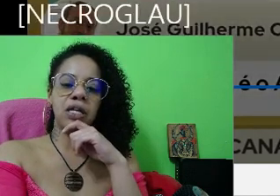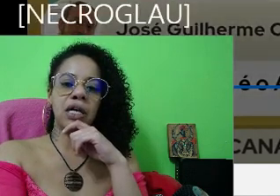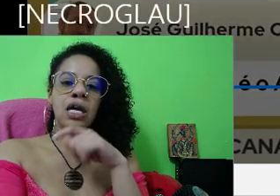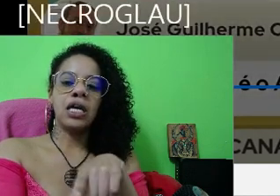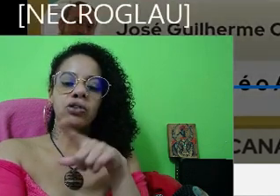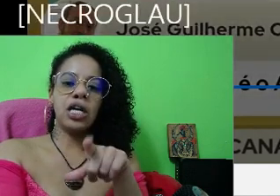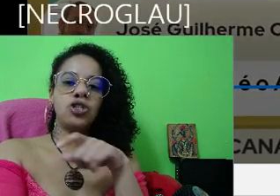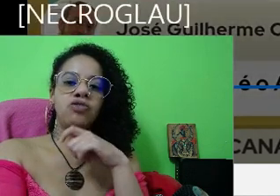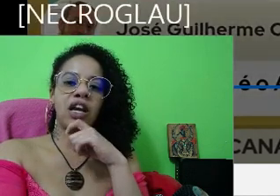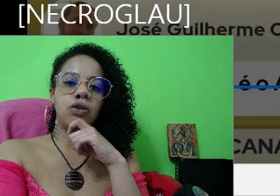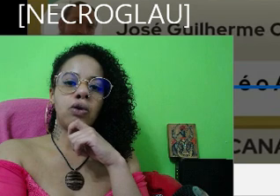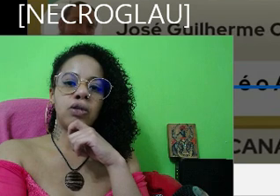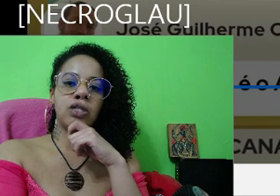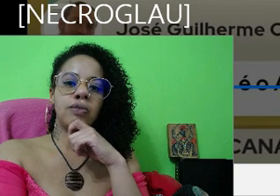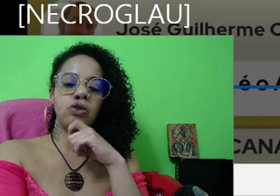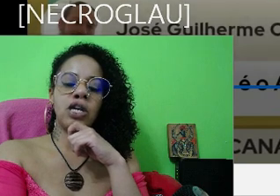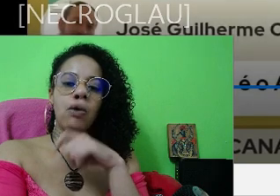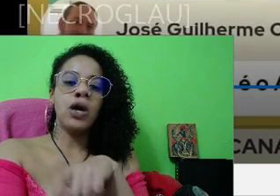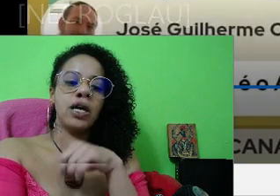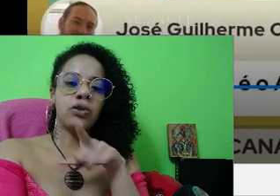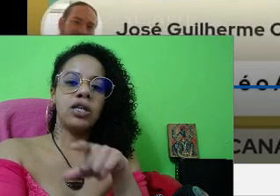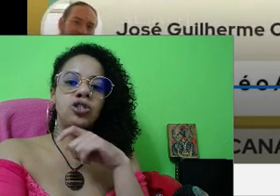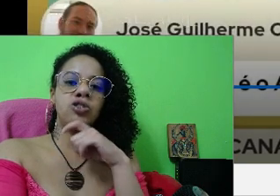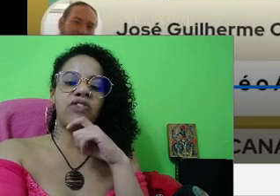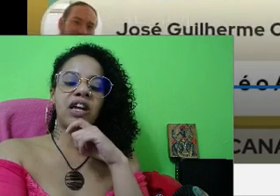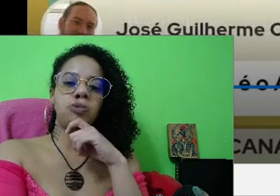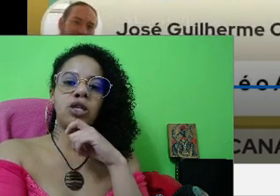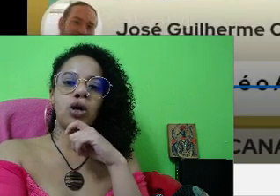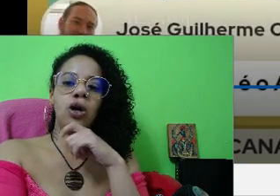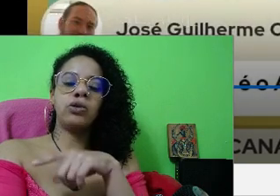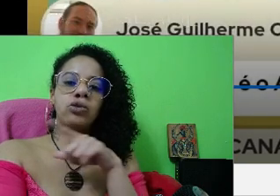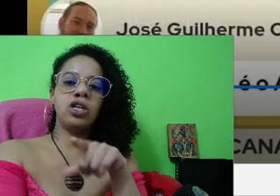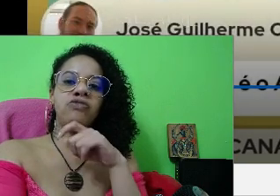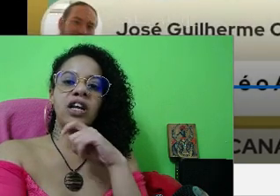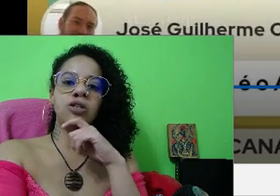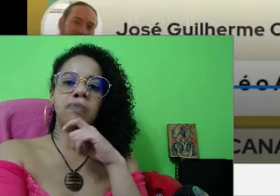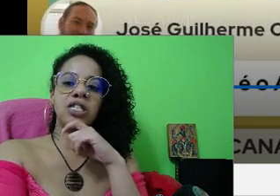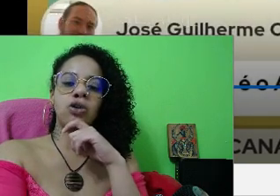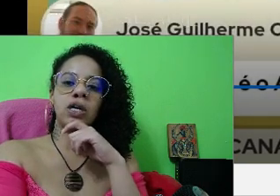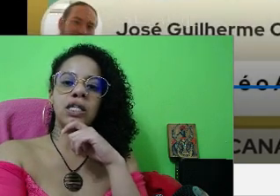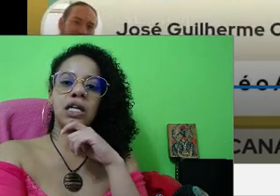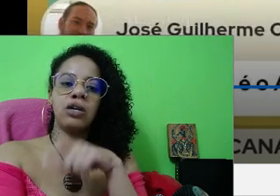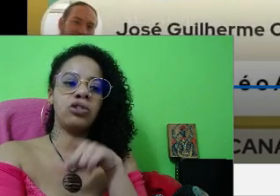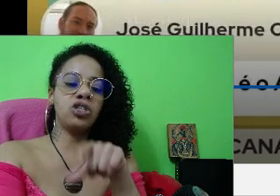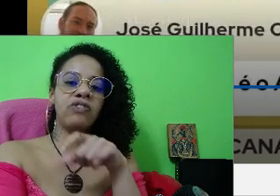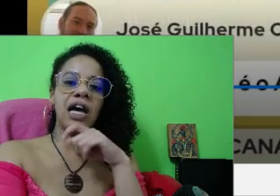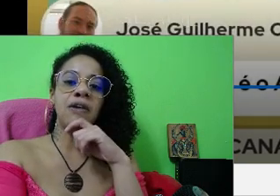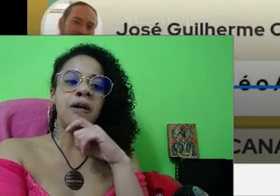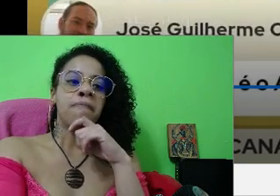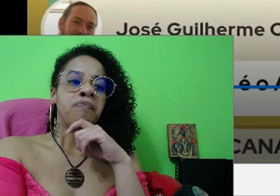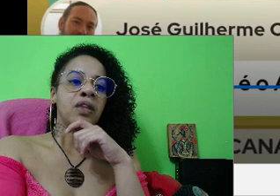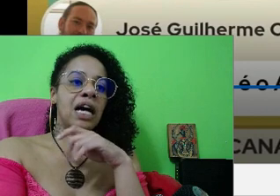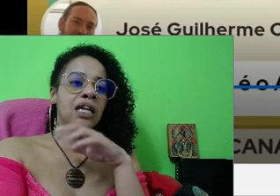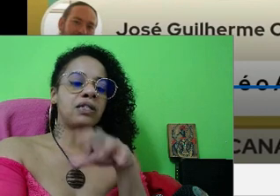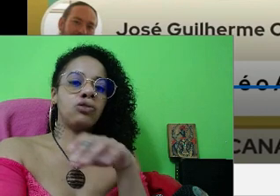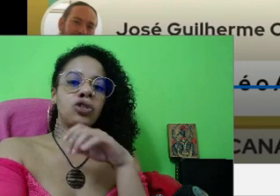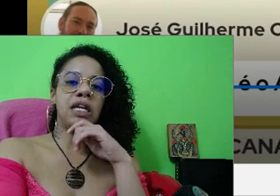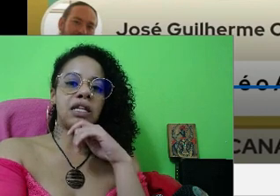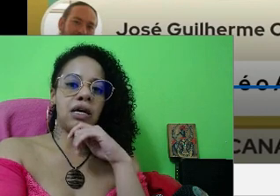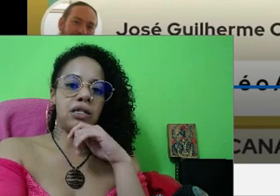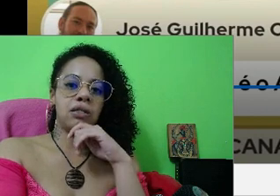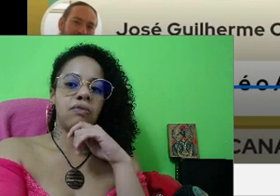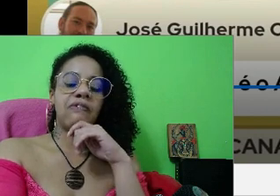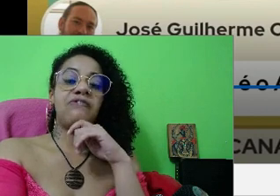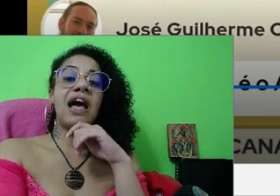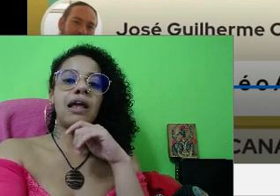de guerra híbrida que eu deixo de falar do contexto mundial que eu deixo de falar de petróleo que eu deixo falar de Base de Alcântara que eu deixo falar da questão